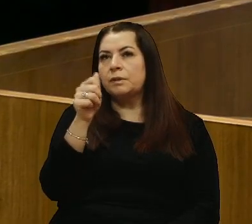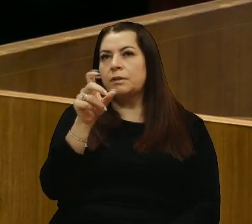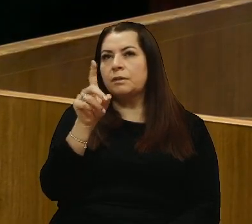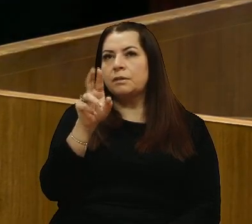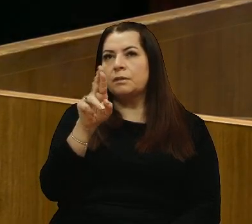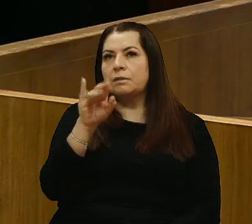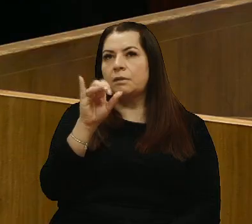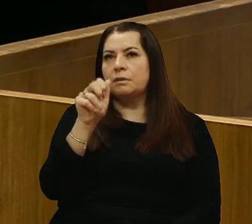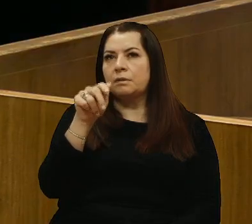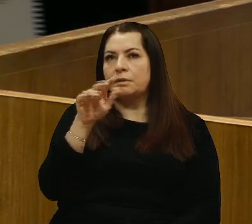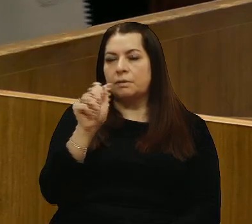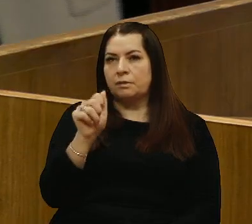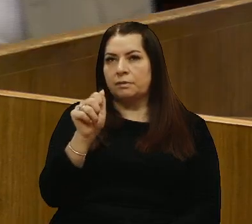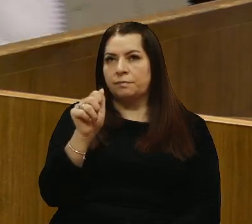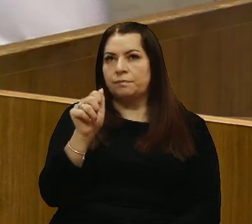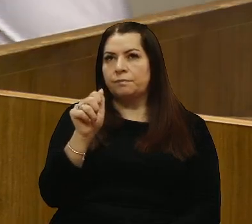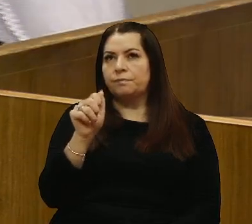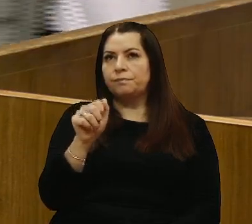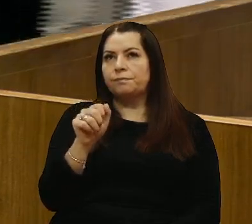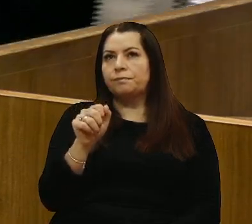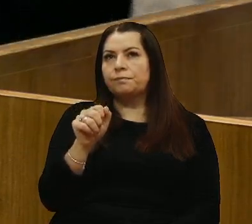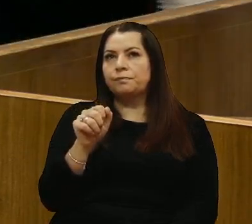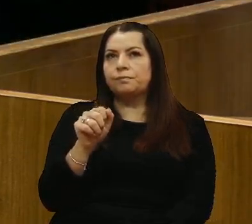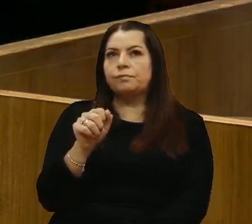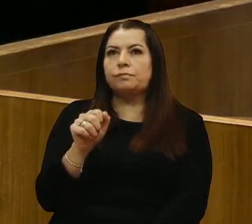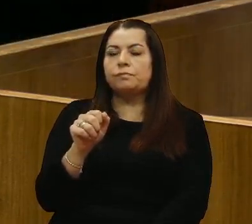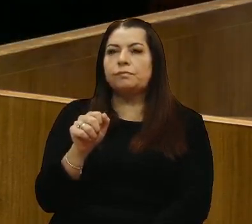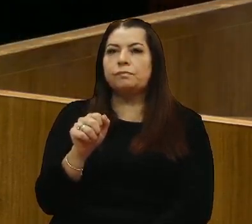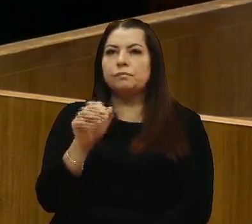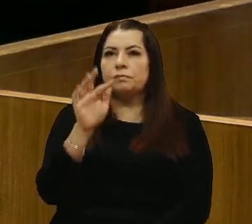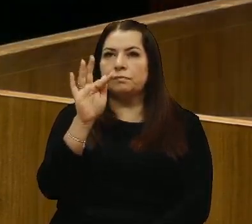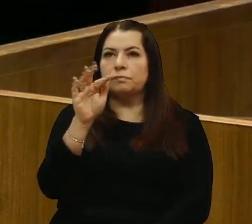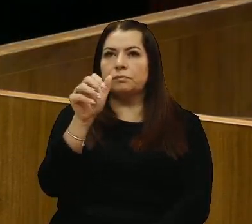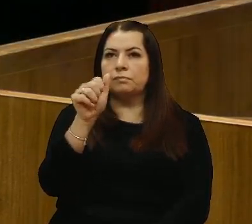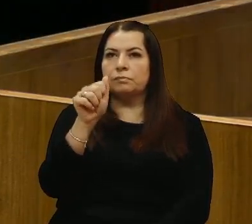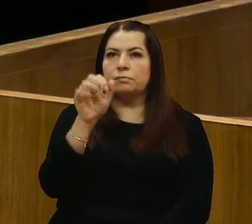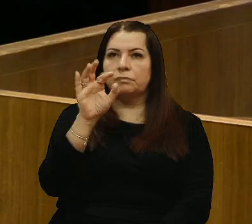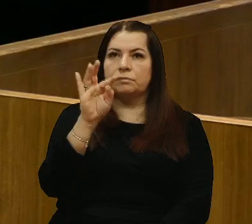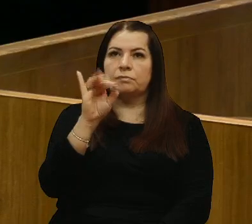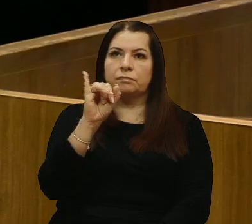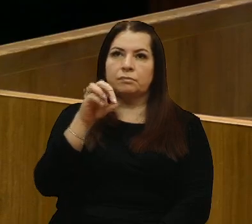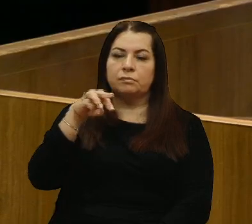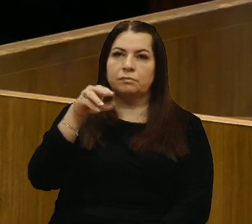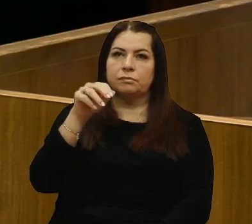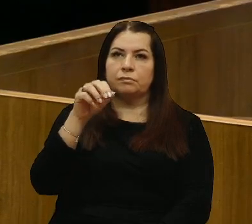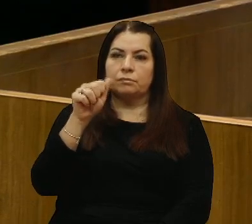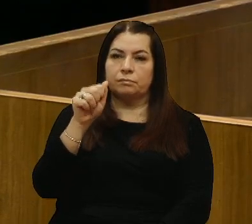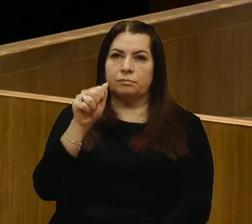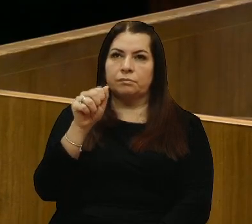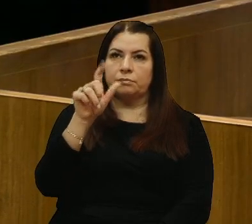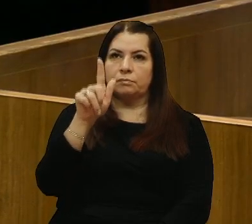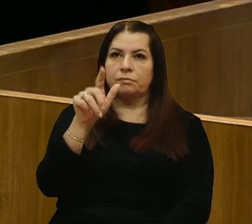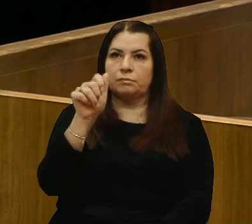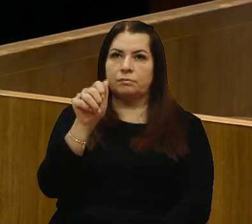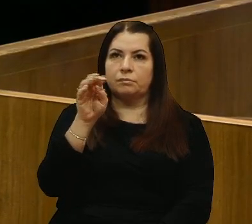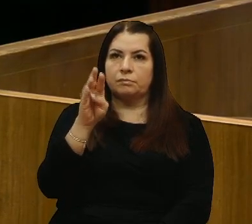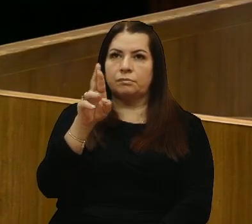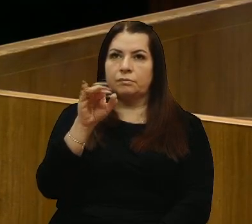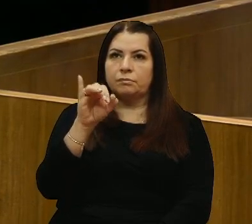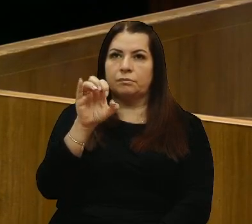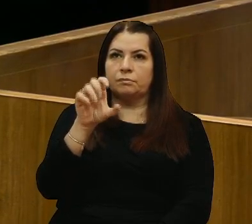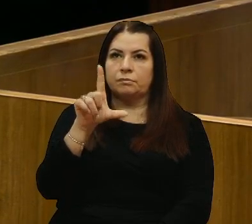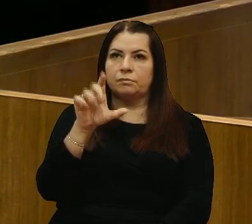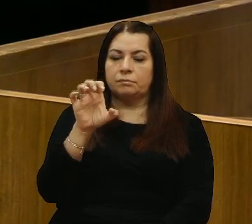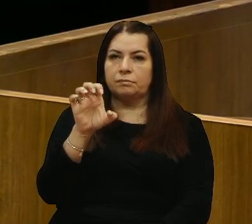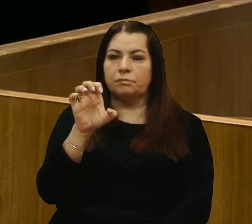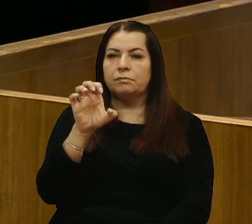Adriana Aparecida de Siqueira, Fátima Pereira, Gabriele Teixeira de Oliveira